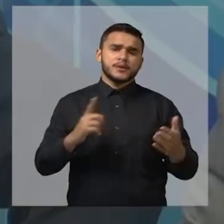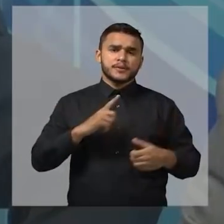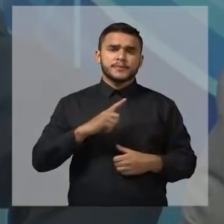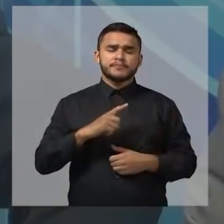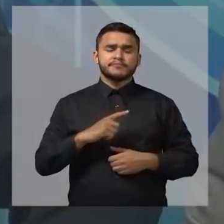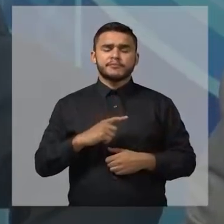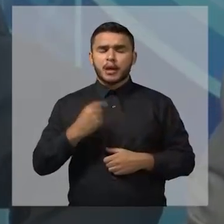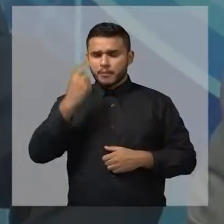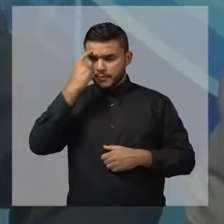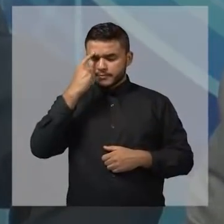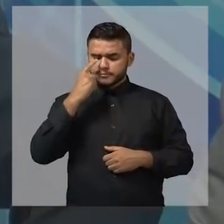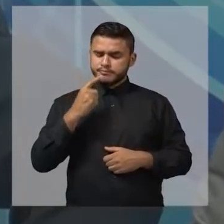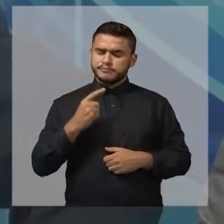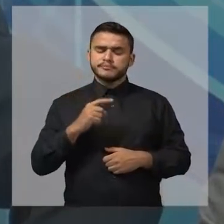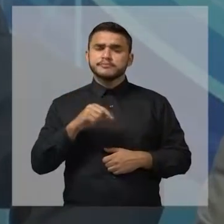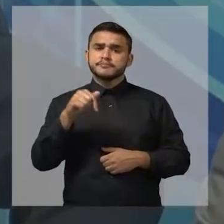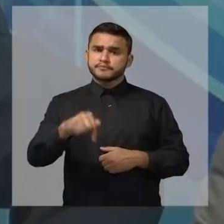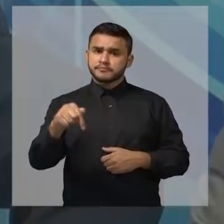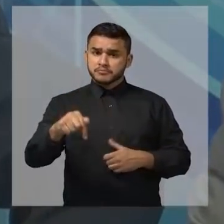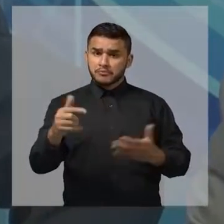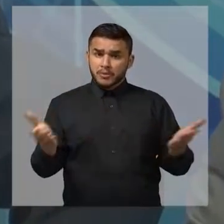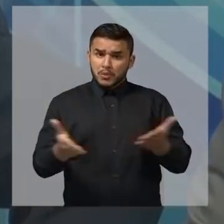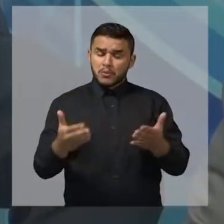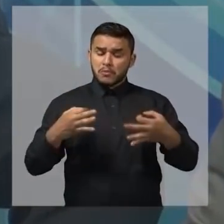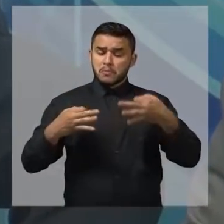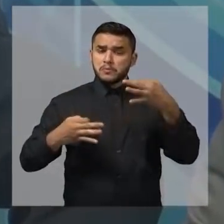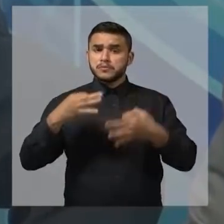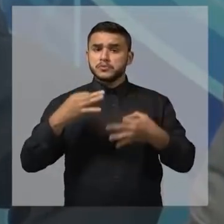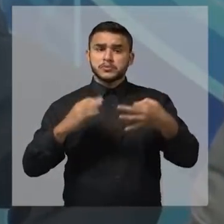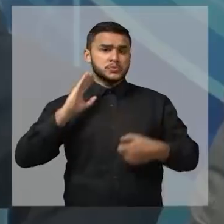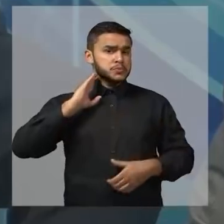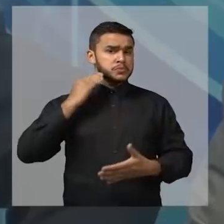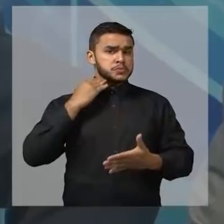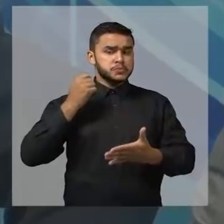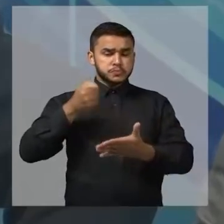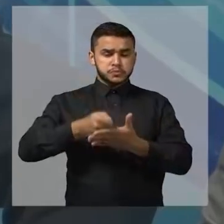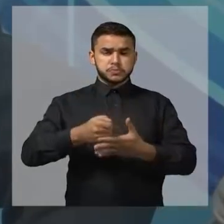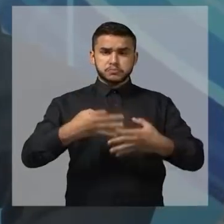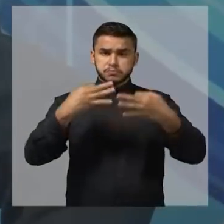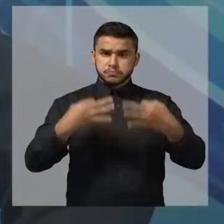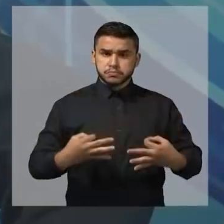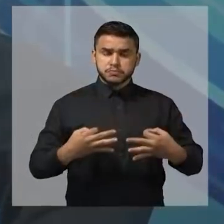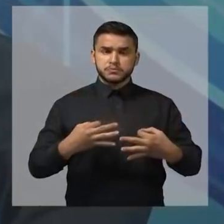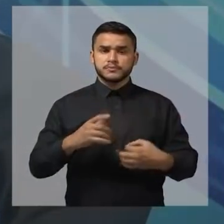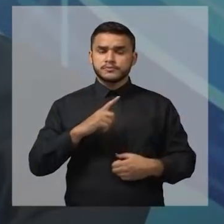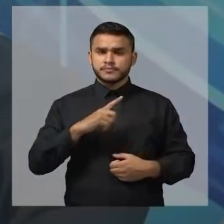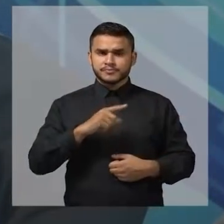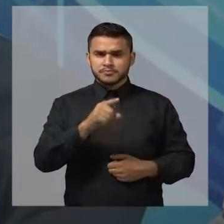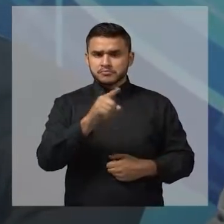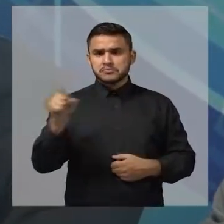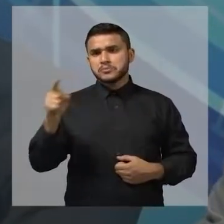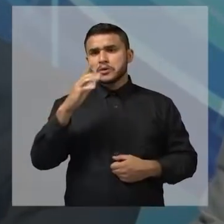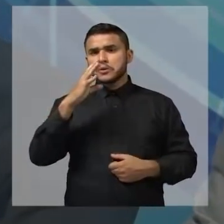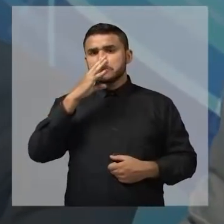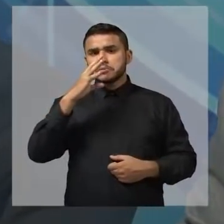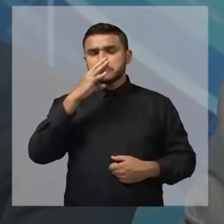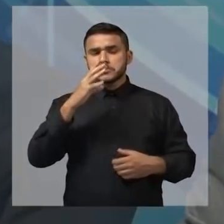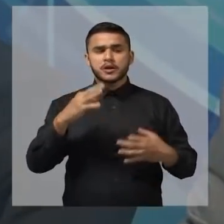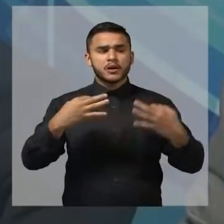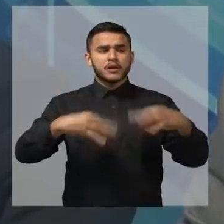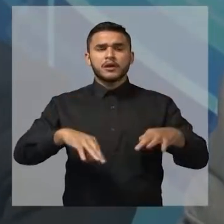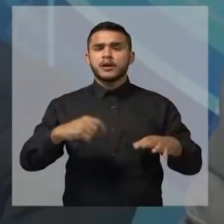já não se diz que a autoridade judicial é aplicador do direito. Não sei se o público percebe hoje e se usa a